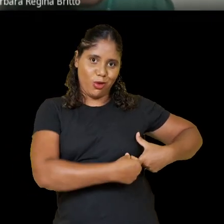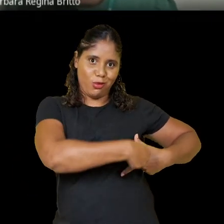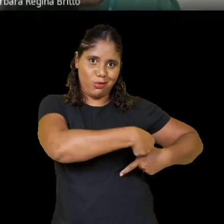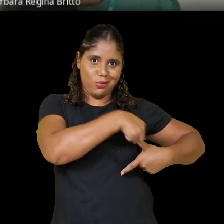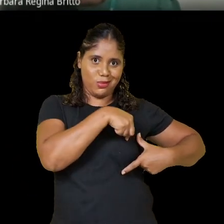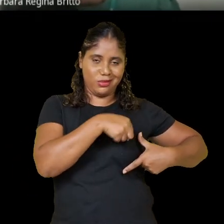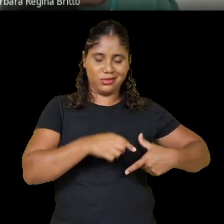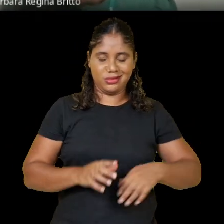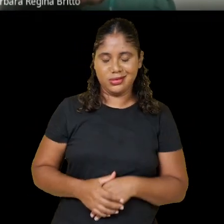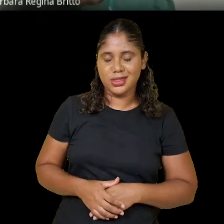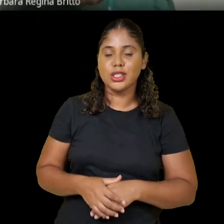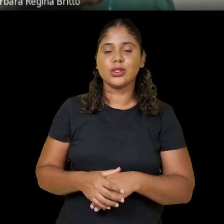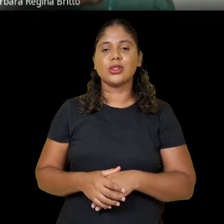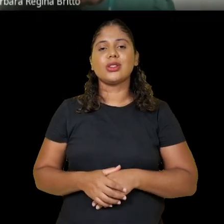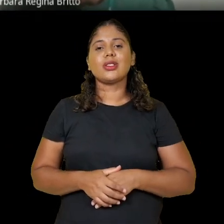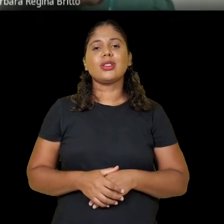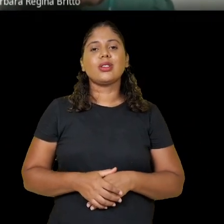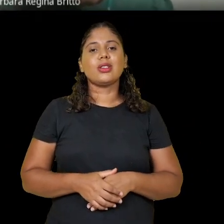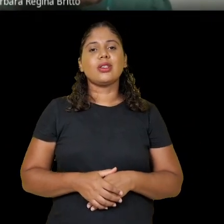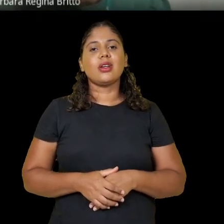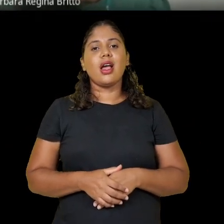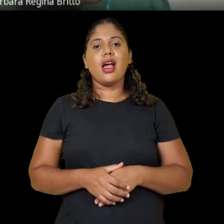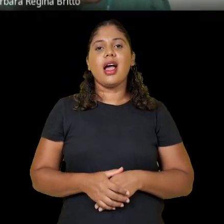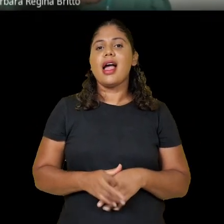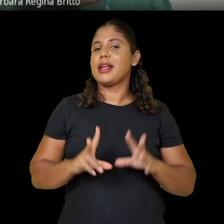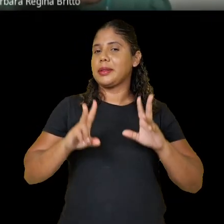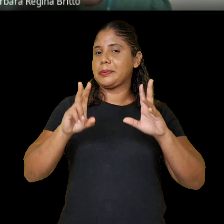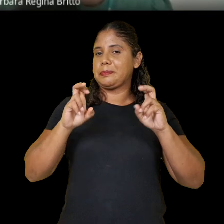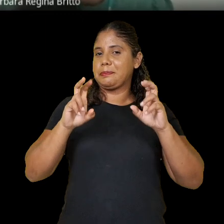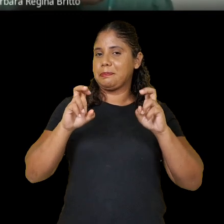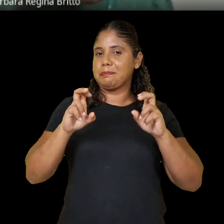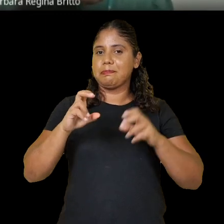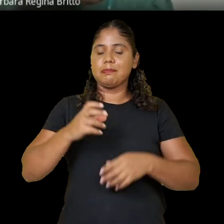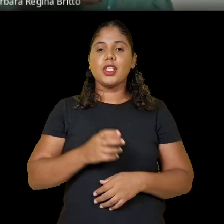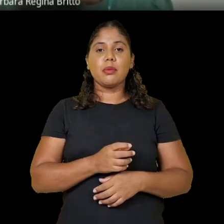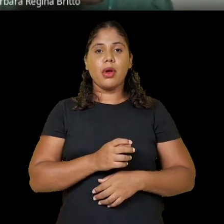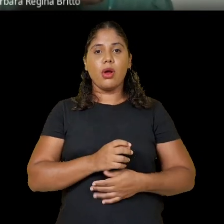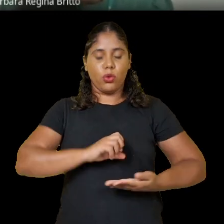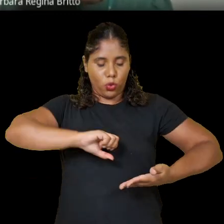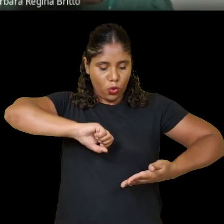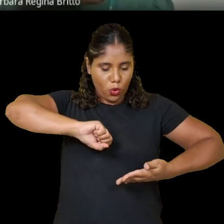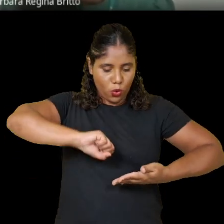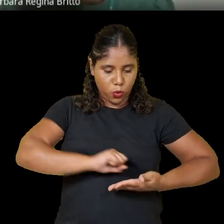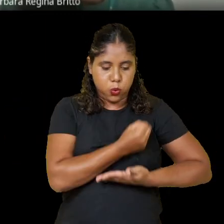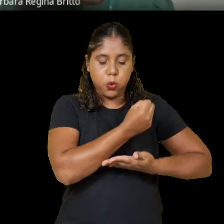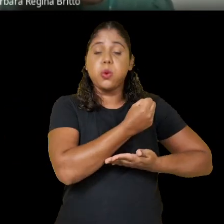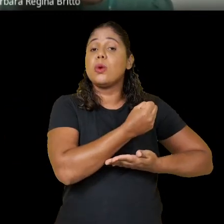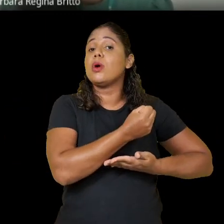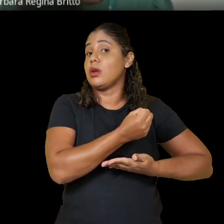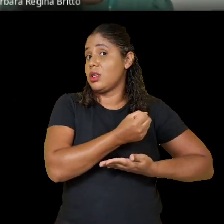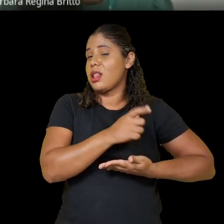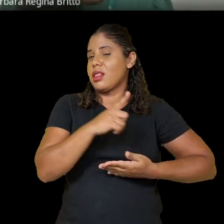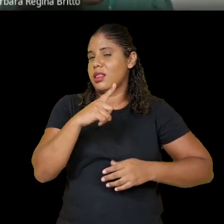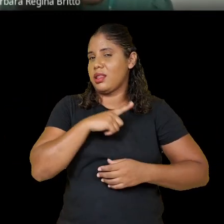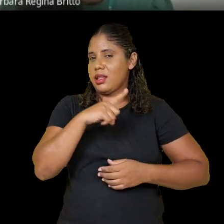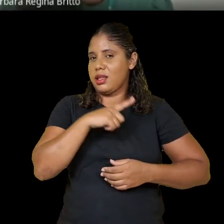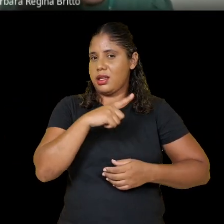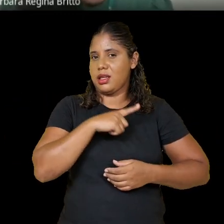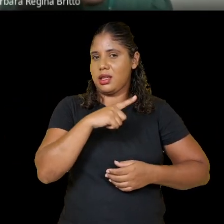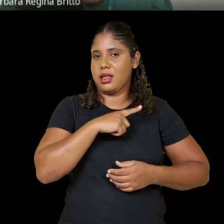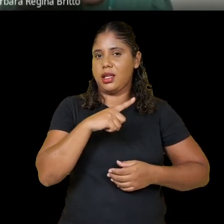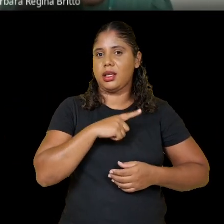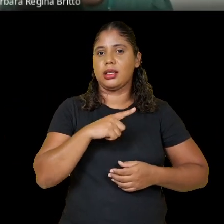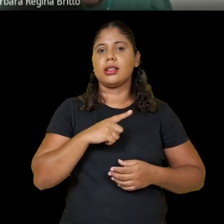lembrei. Vamos lá. E aí, em relação ao colostro, ele vai se fazer presente, algumas